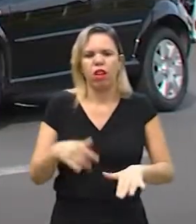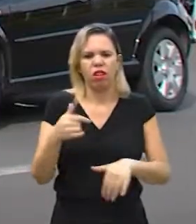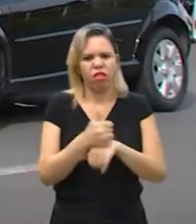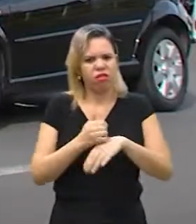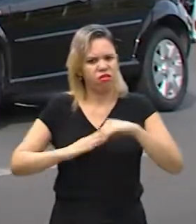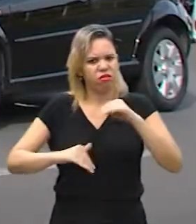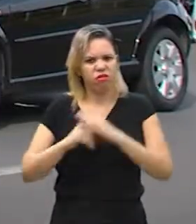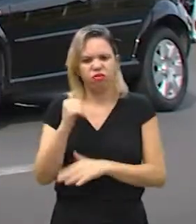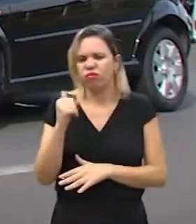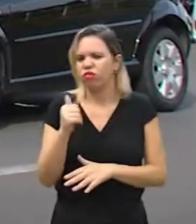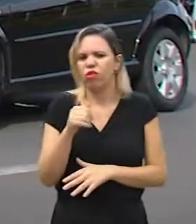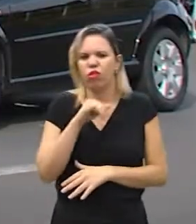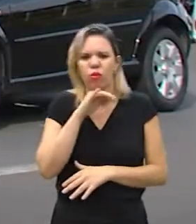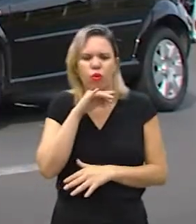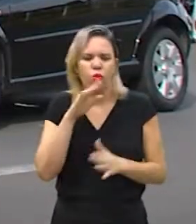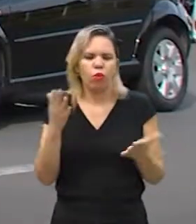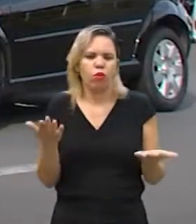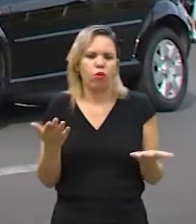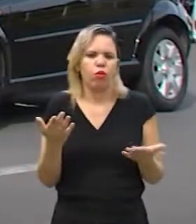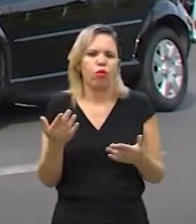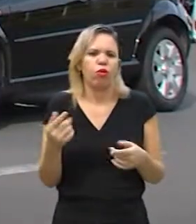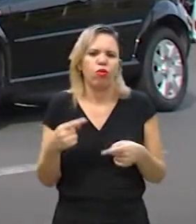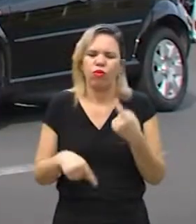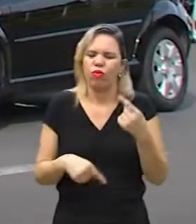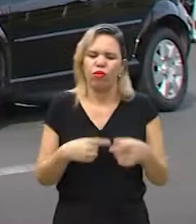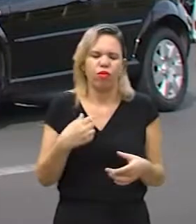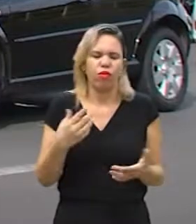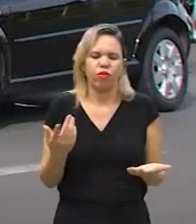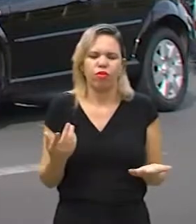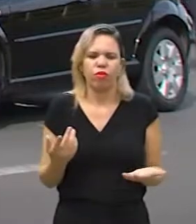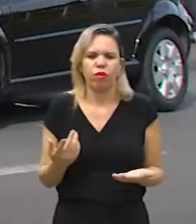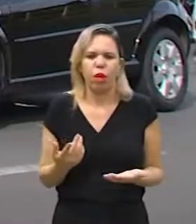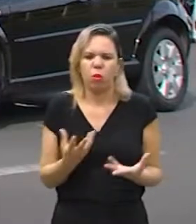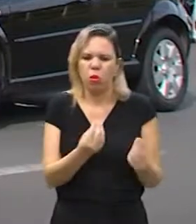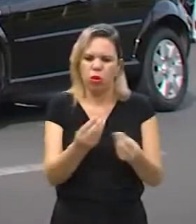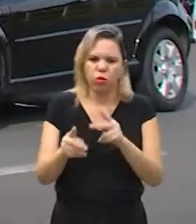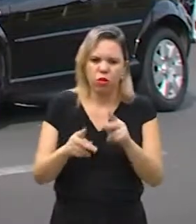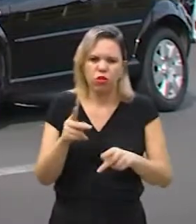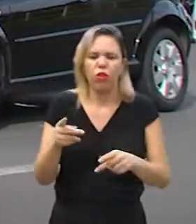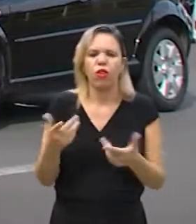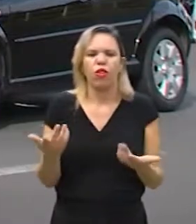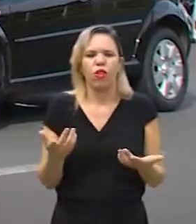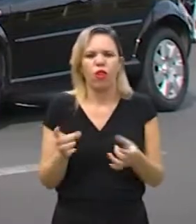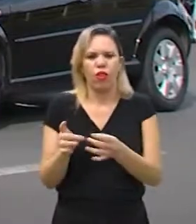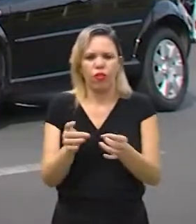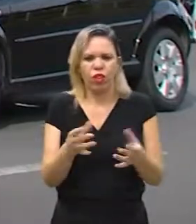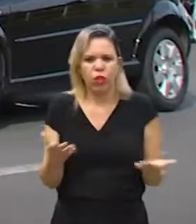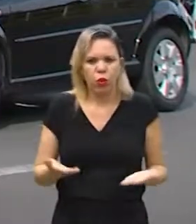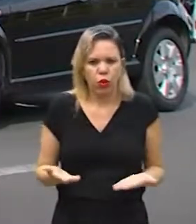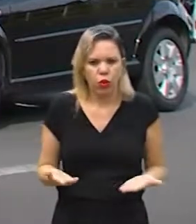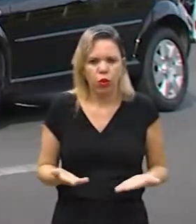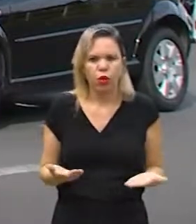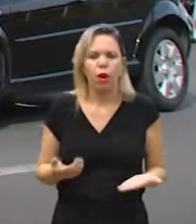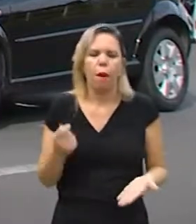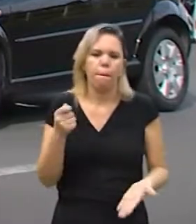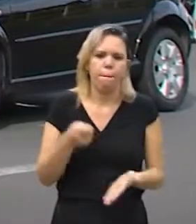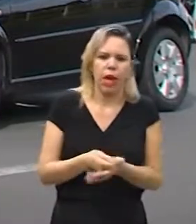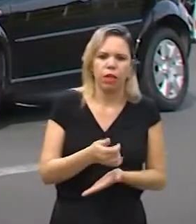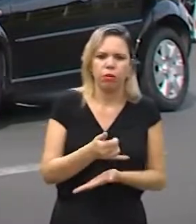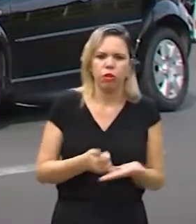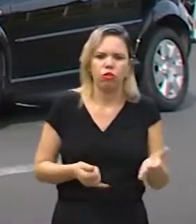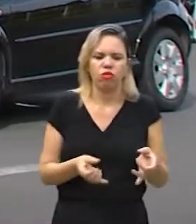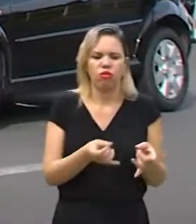nosso ramo vai virar totalmente para A informalidade é Muitas Muito muitos vendedores hoje que são hoje